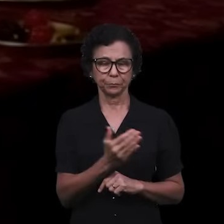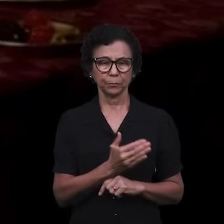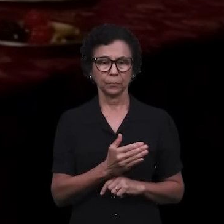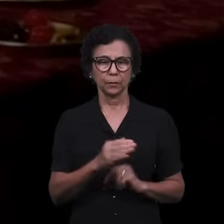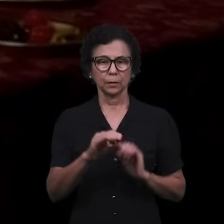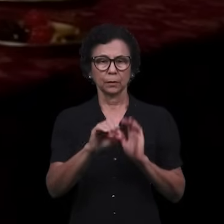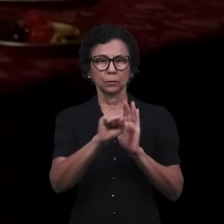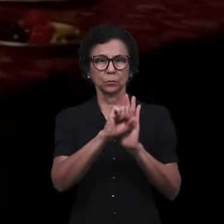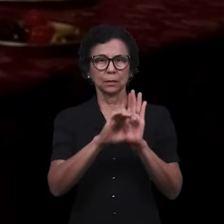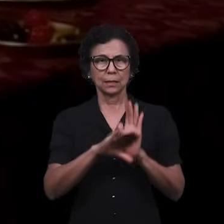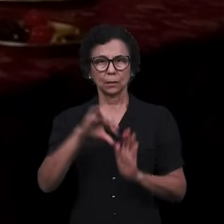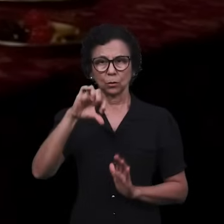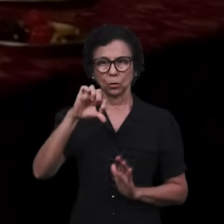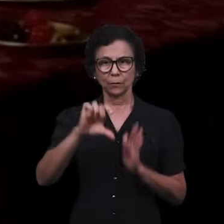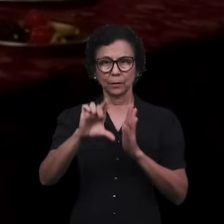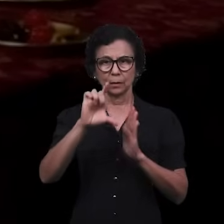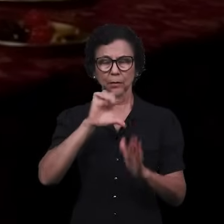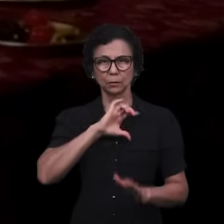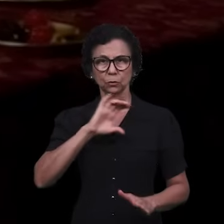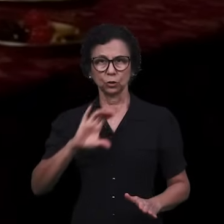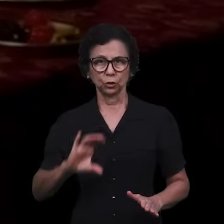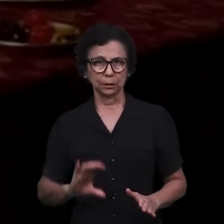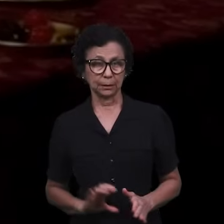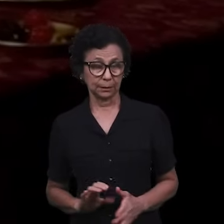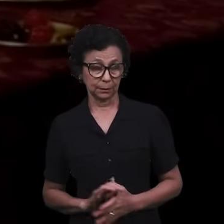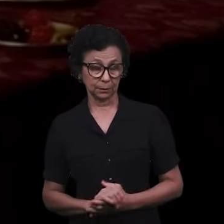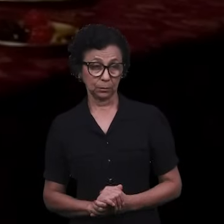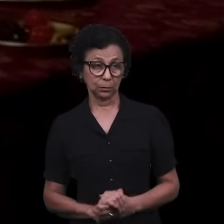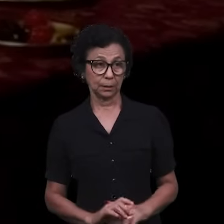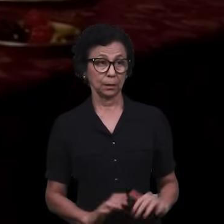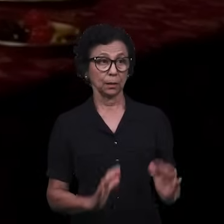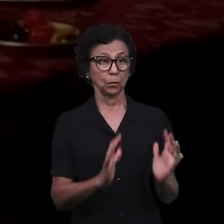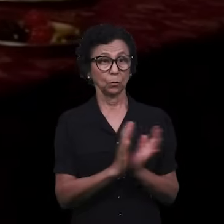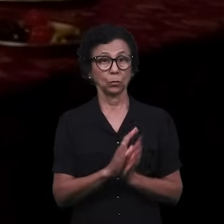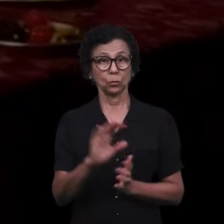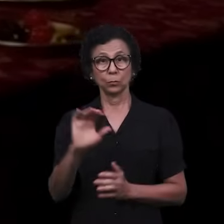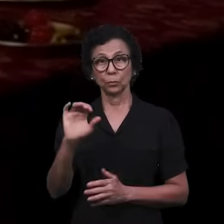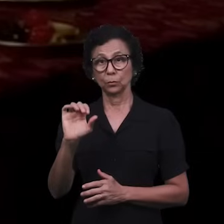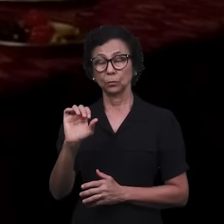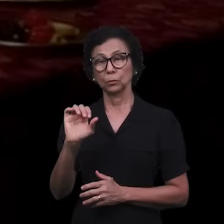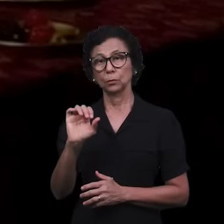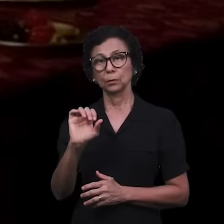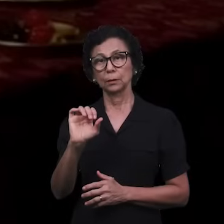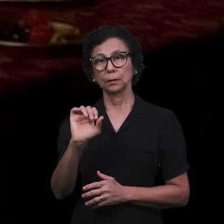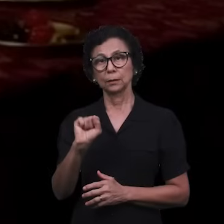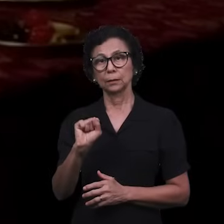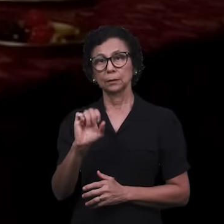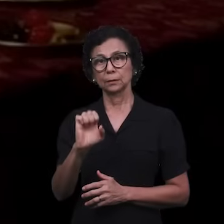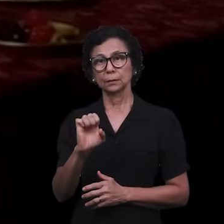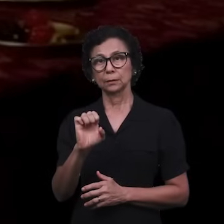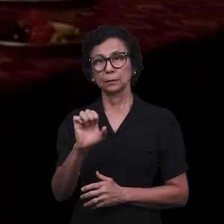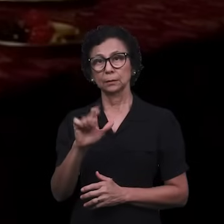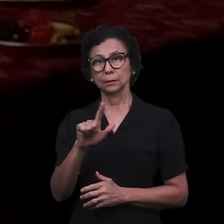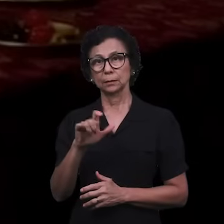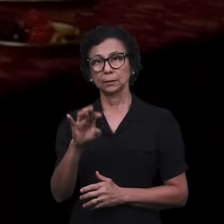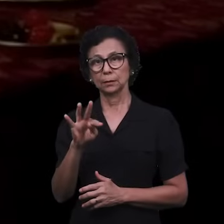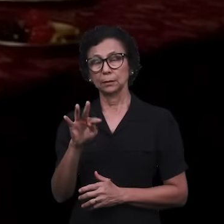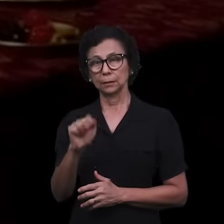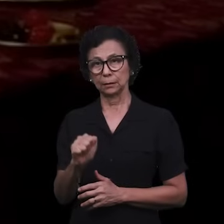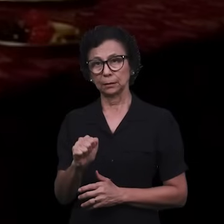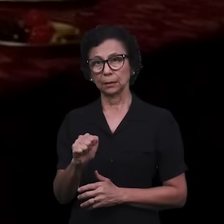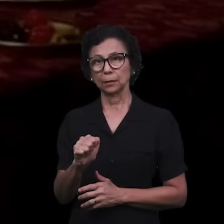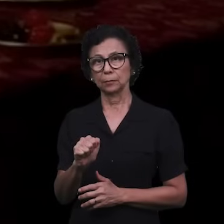9 a.C., os caldeus eram um povo semita, da mesma linhagem de Israel,